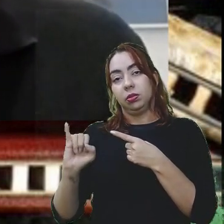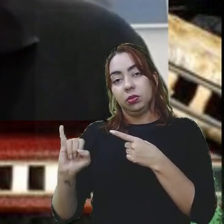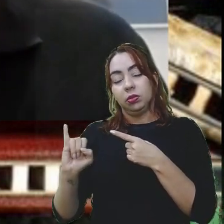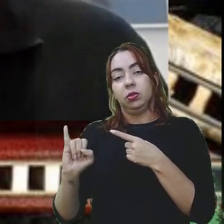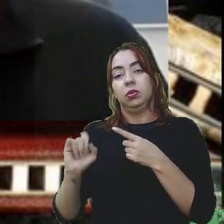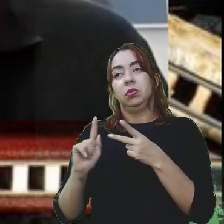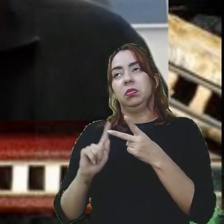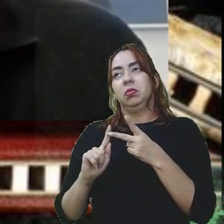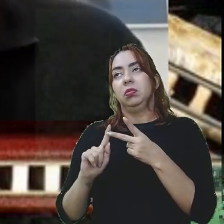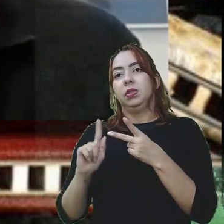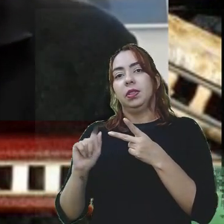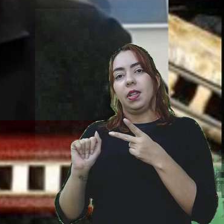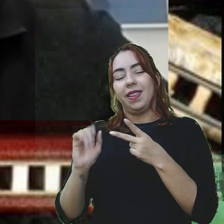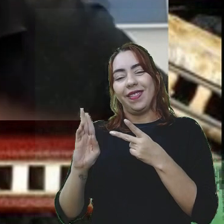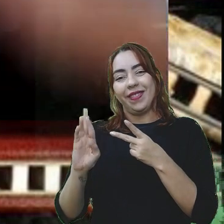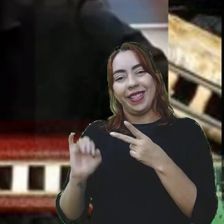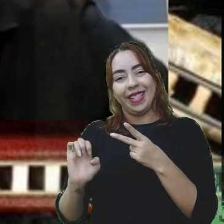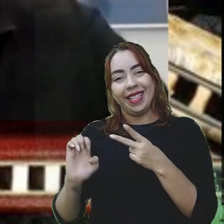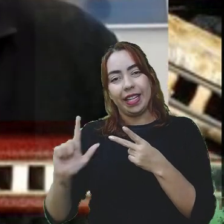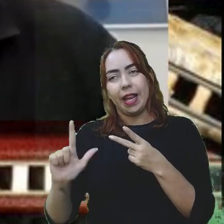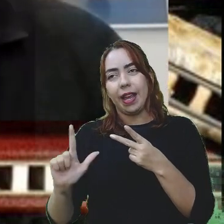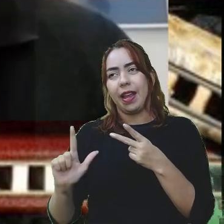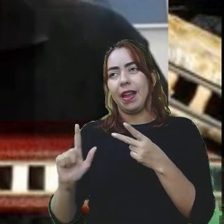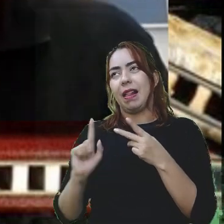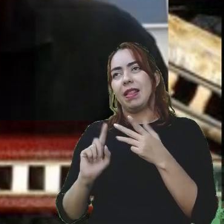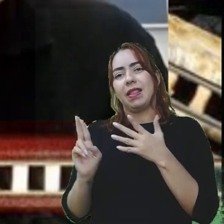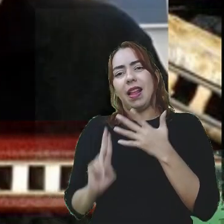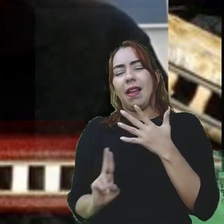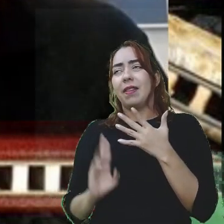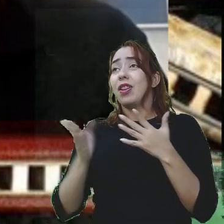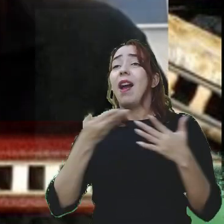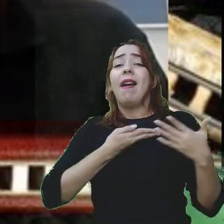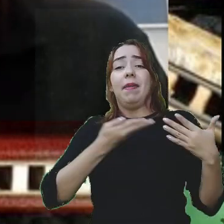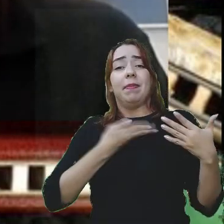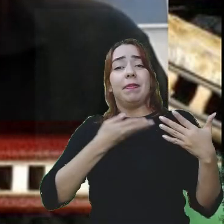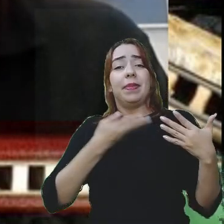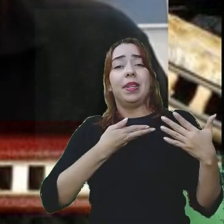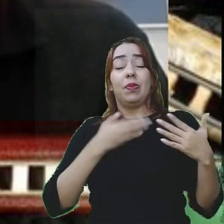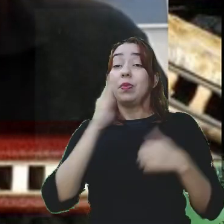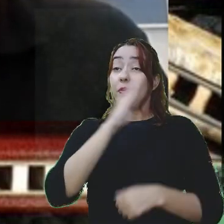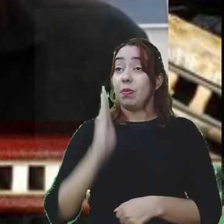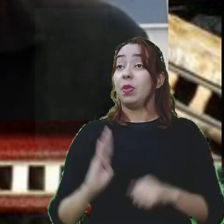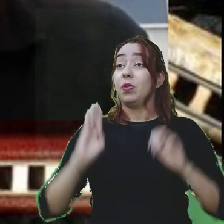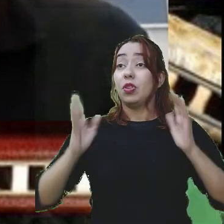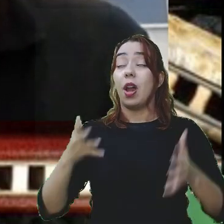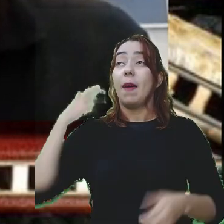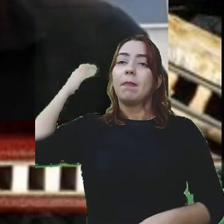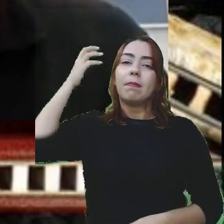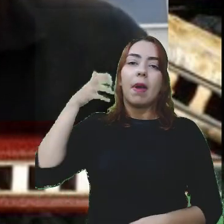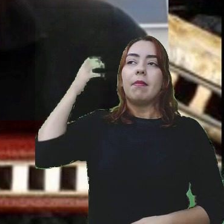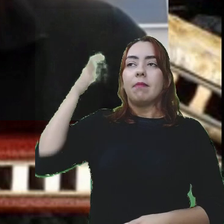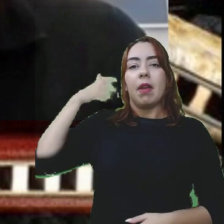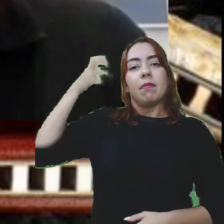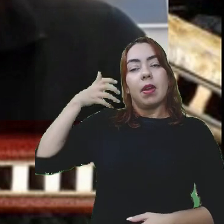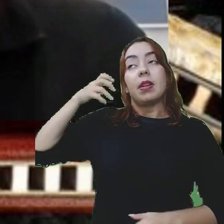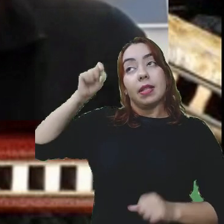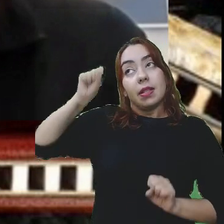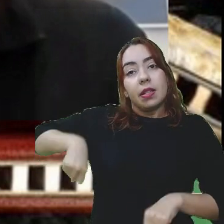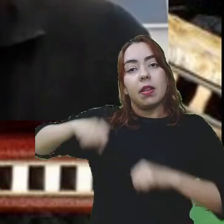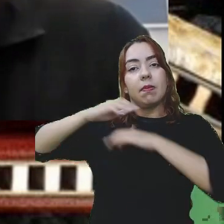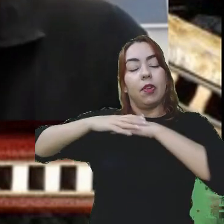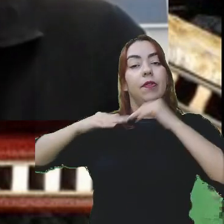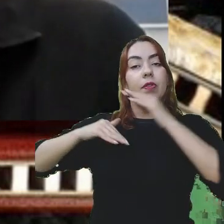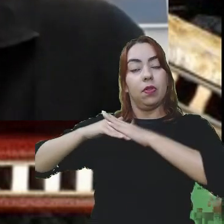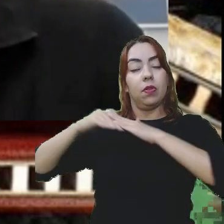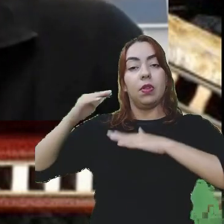Gabriel. Aí tem uma quantidade enorme de amigos que estão por aí fazendo música. O que eu acho é o